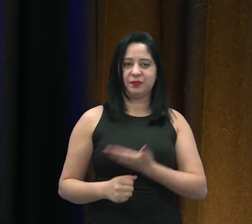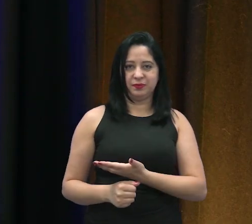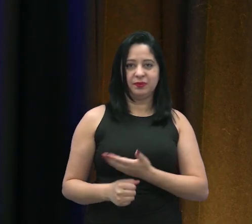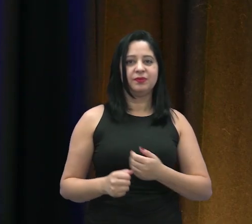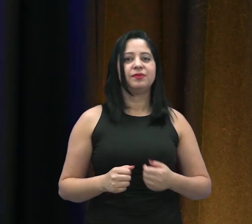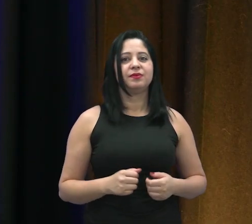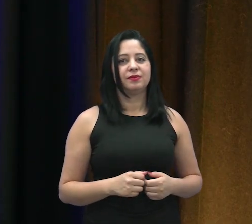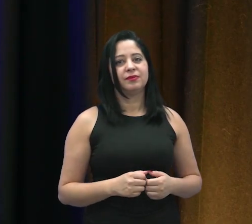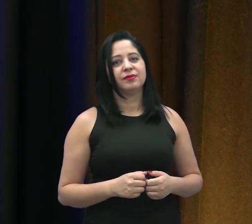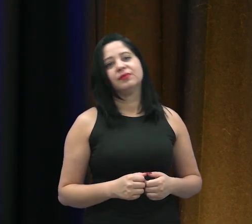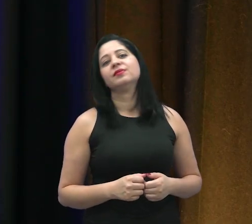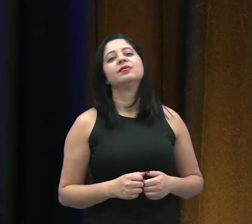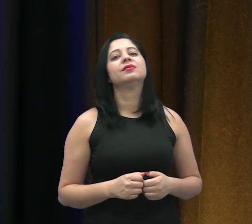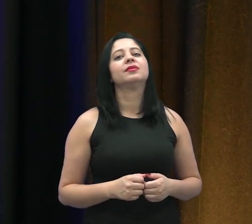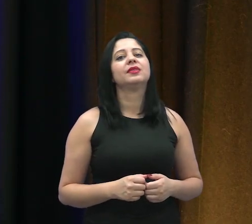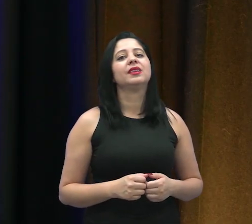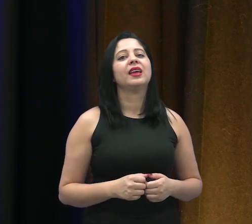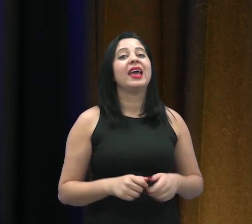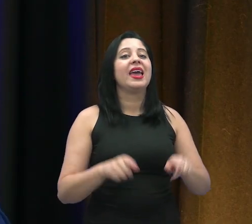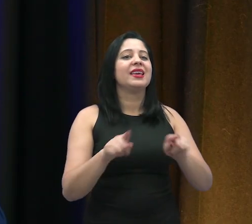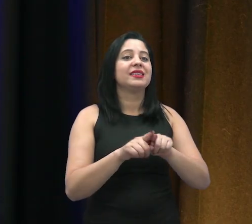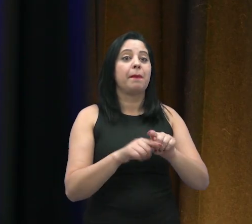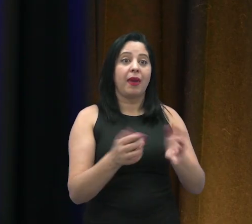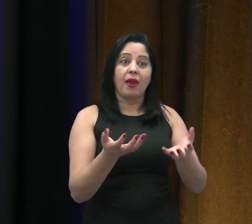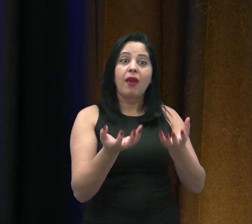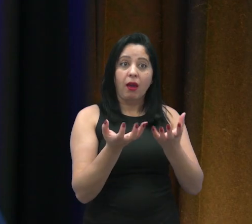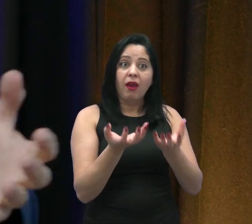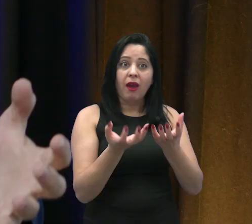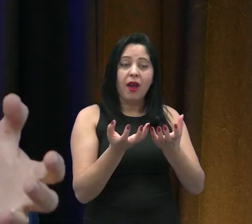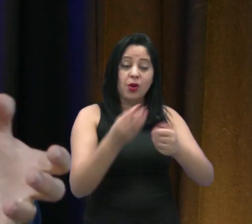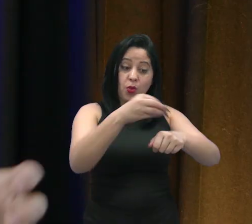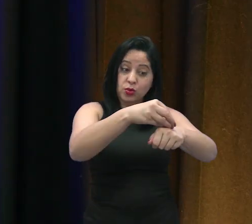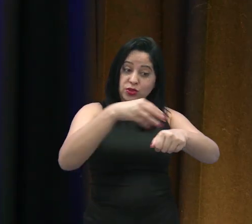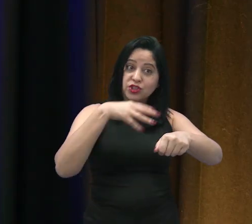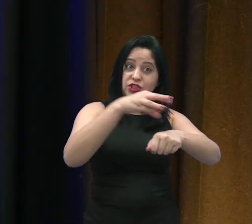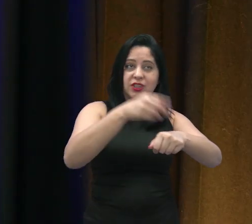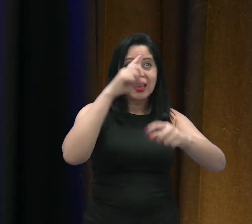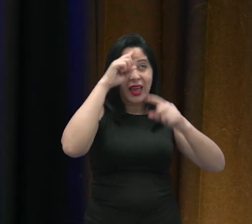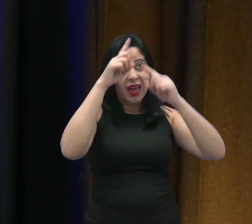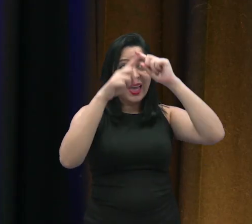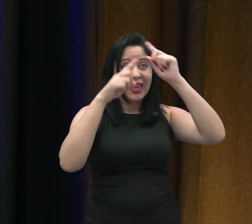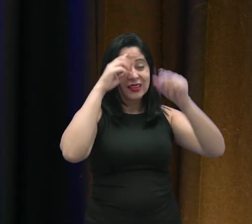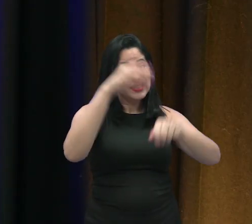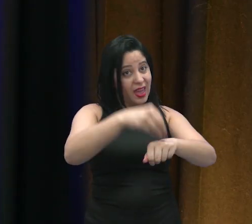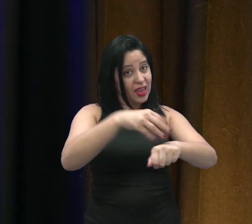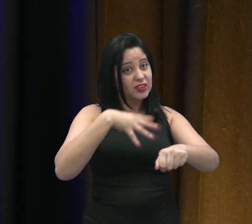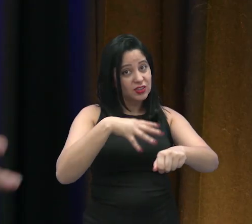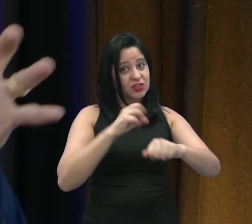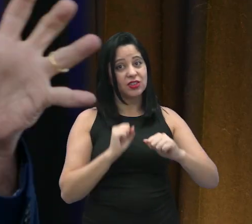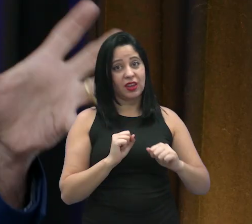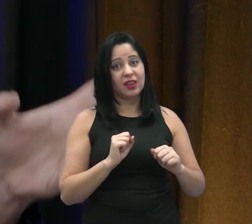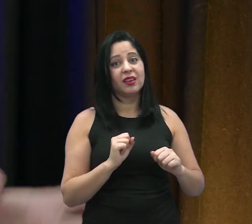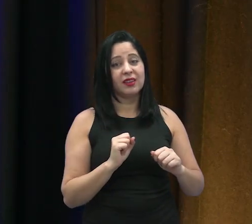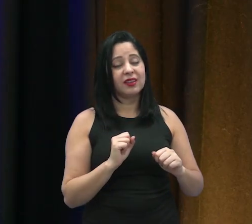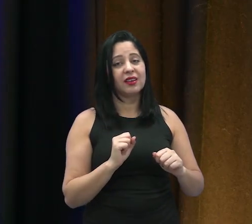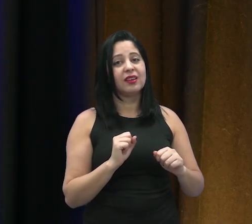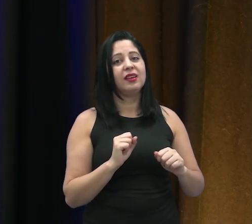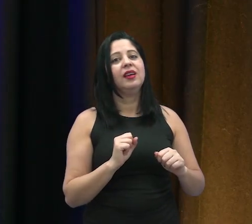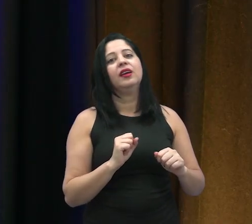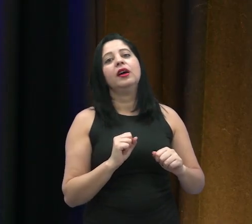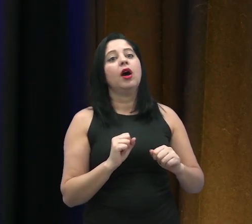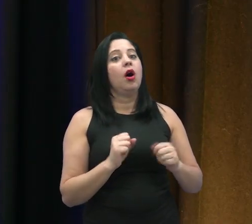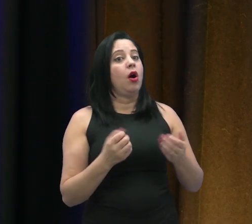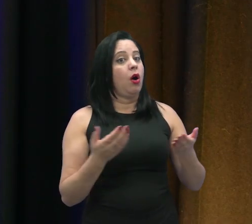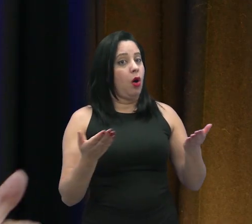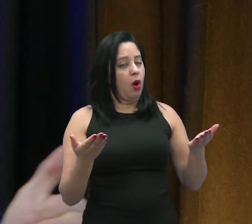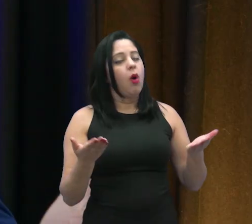Câmara Municipal. Enfim, a gente gosta muito também de receber ideias, né? Como eu falei, a gente chegou nesse ponto do autismo em São José dos